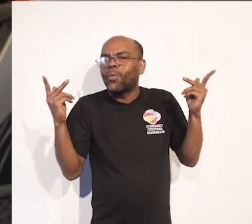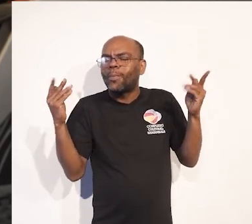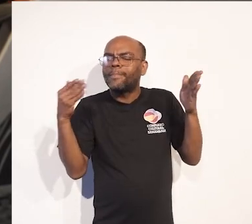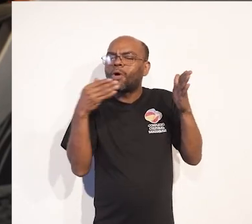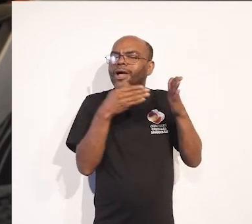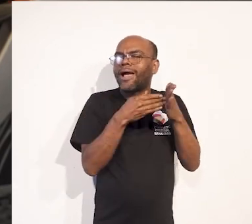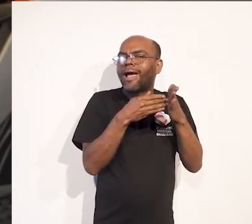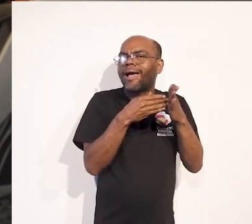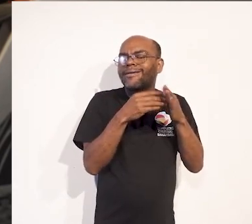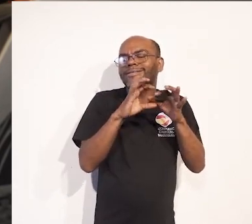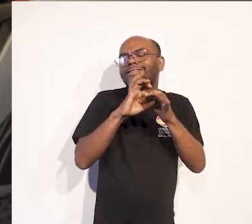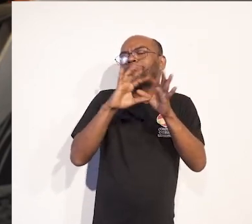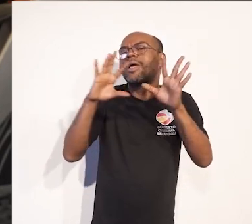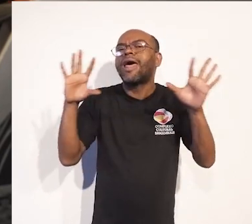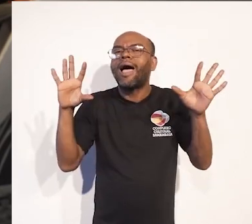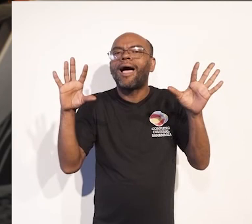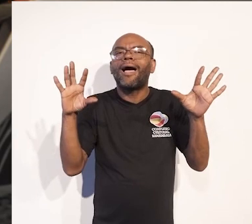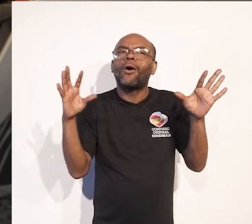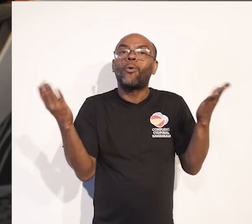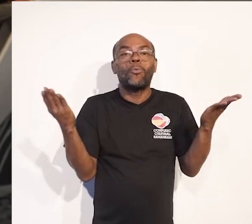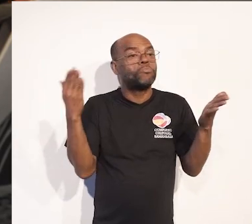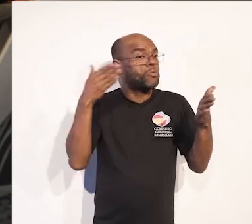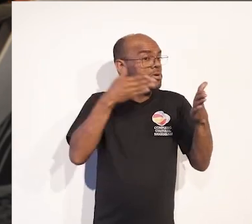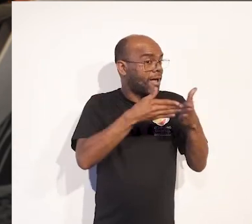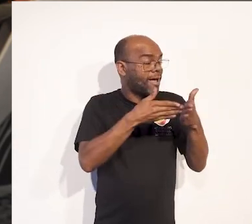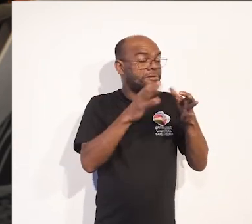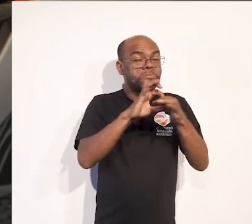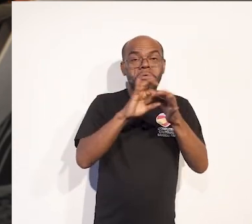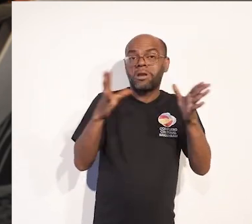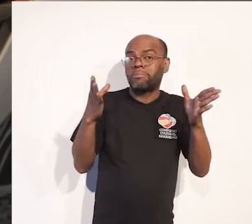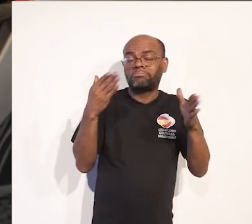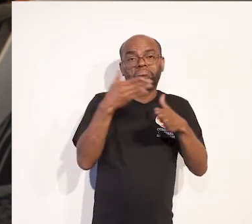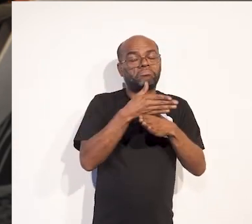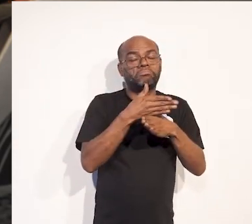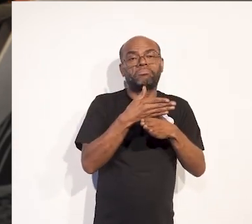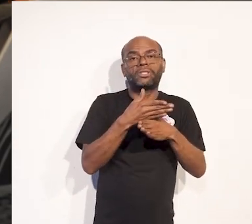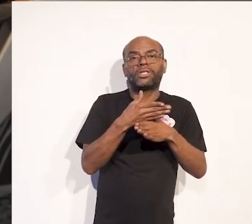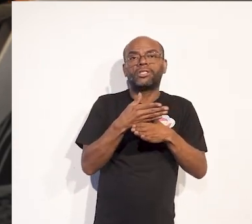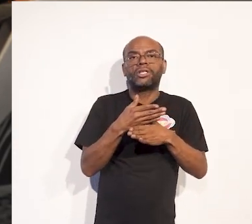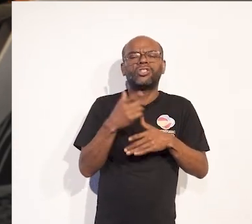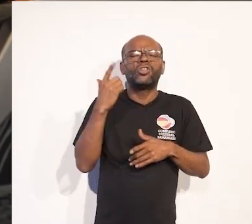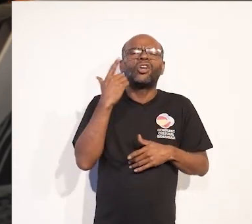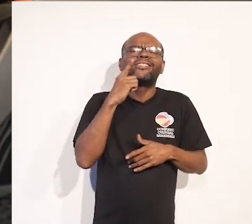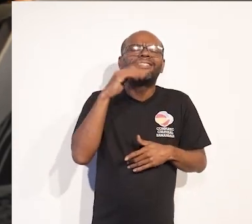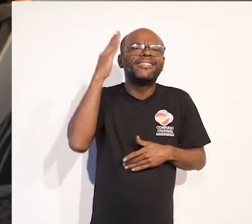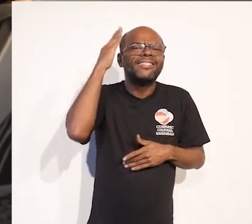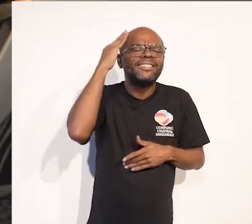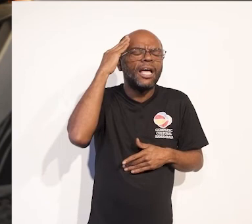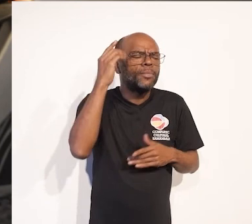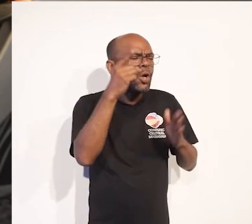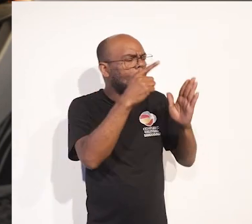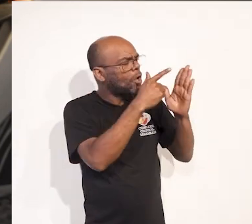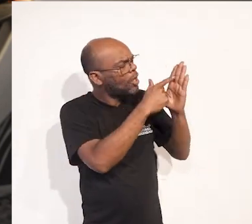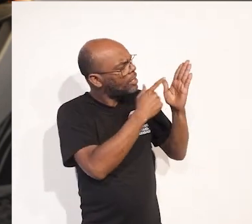bloquear outras e deixar passar algumas. Isso a gente descobre aqui, ó, nesse